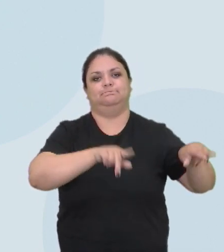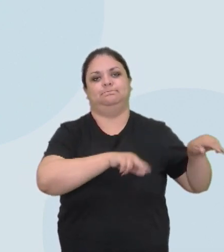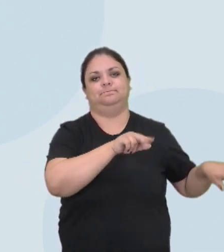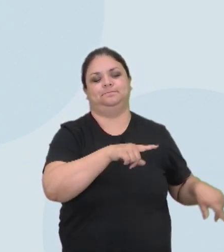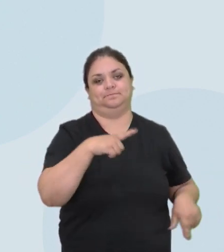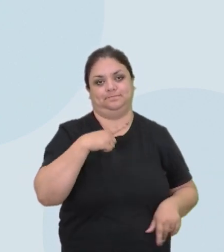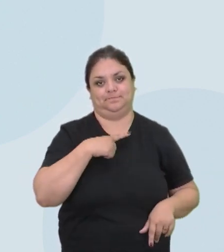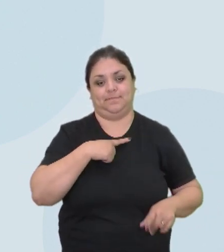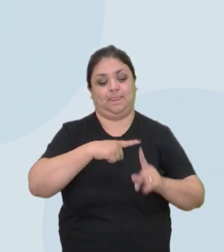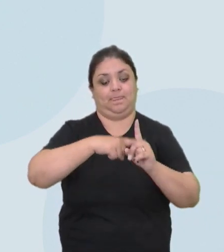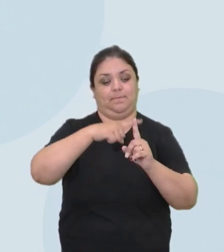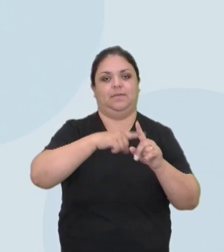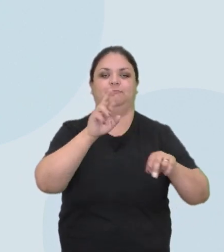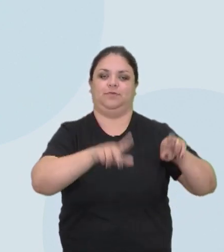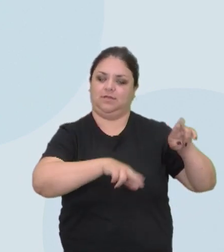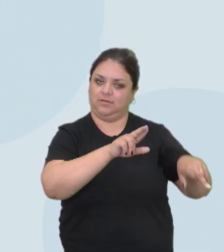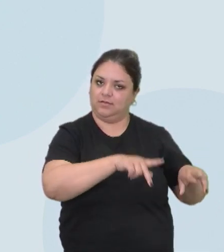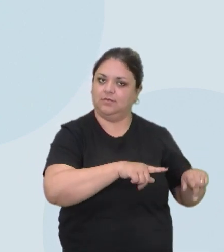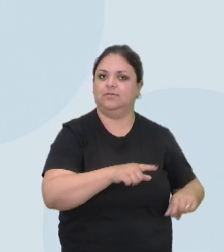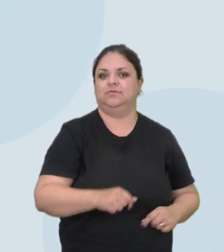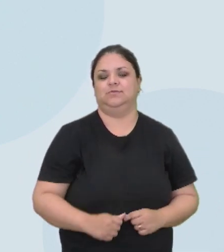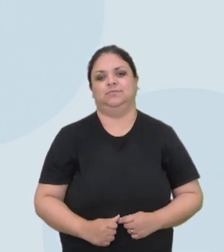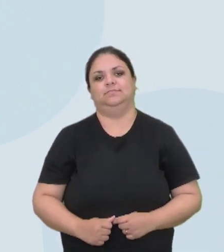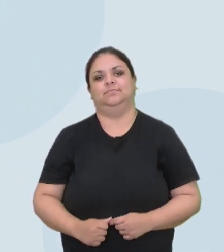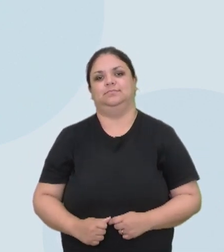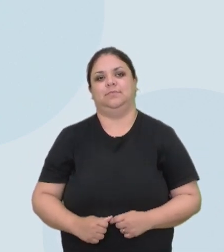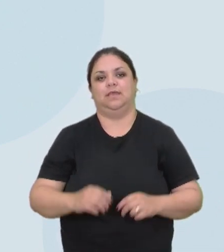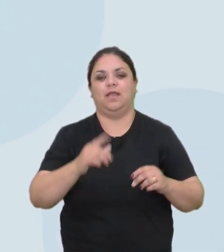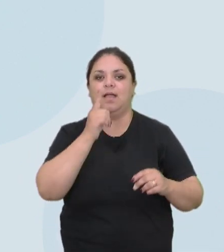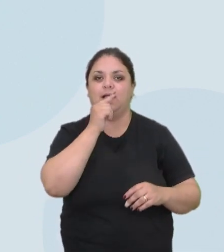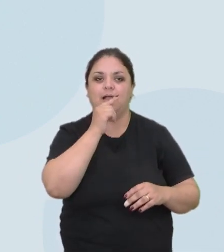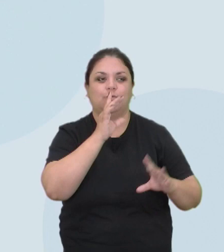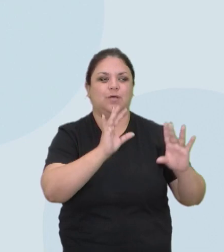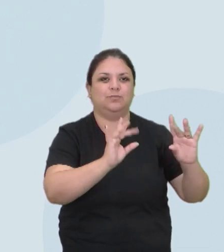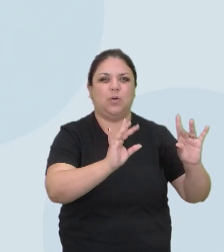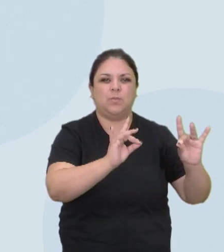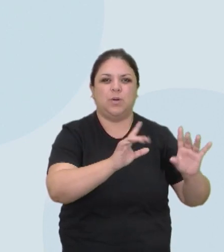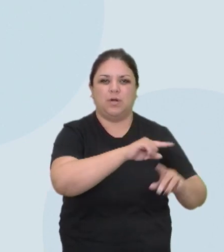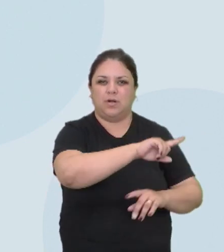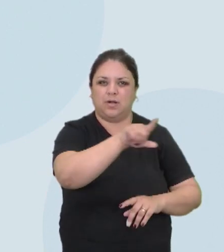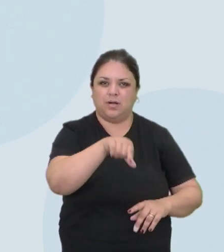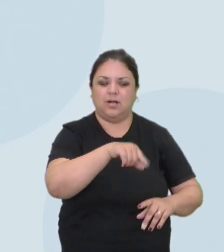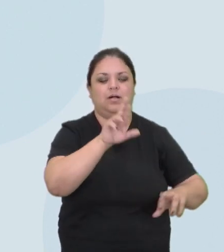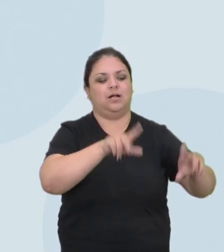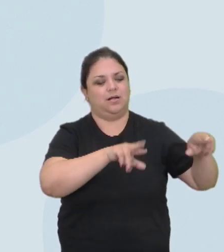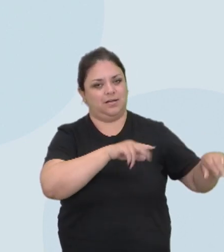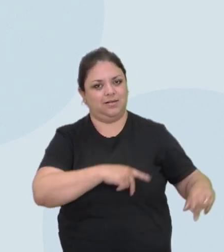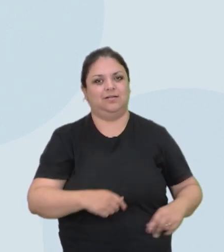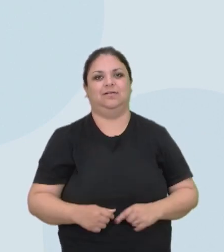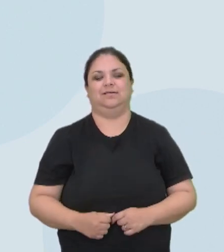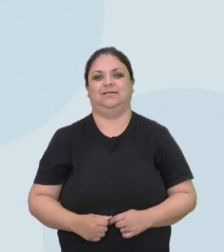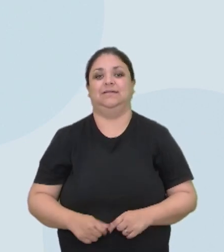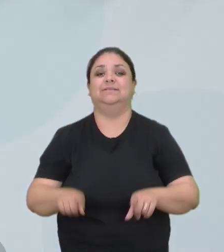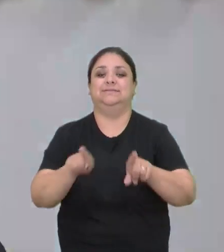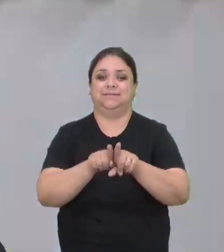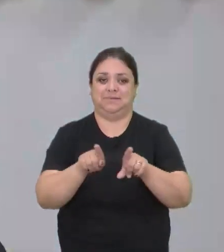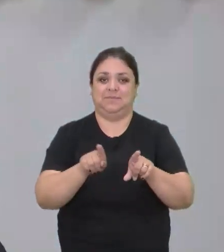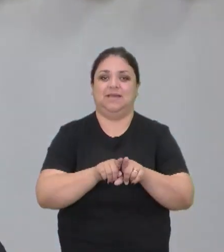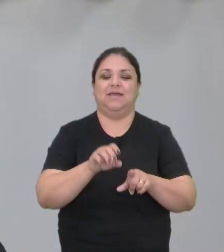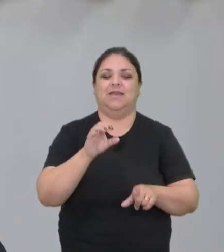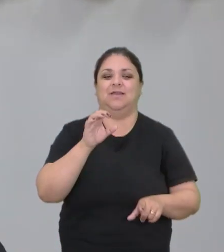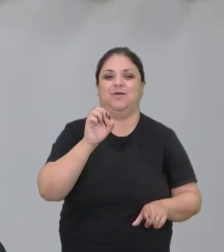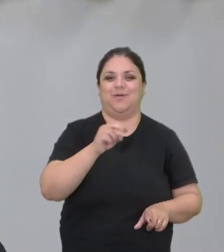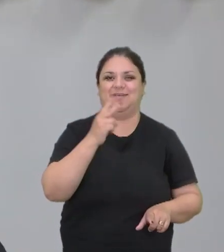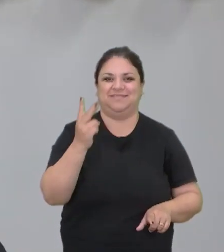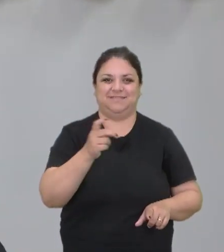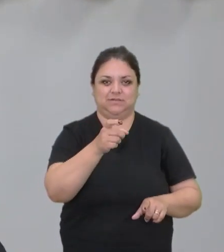diferenças de temperatura, diferenças de umidade e diferenças também na presença de oxigênio.